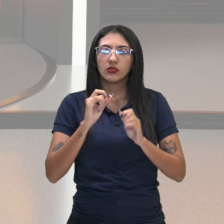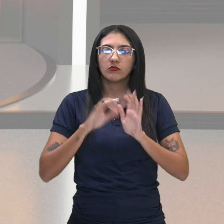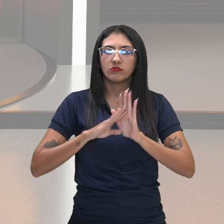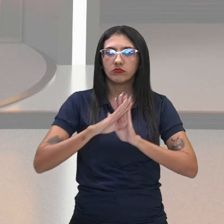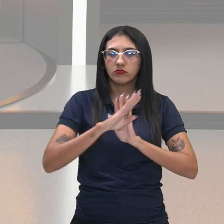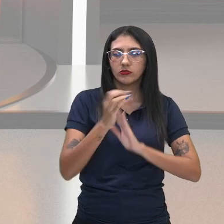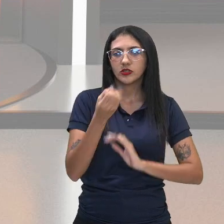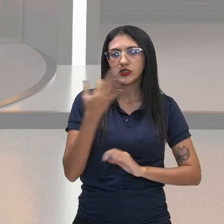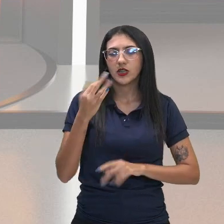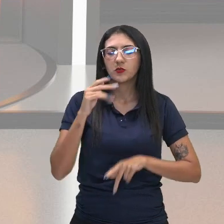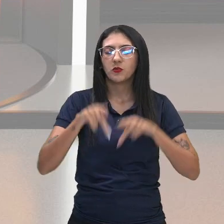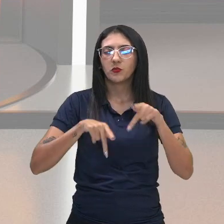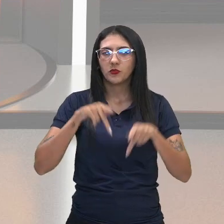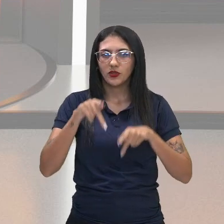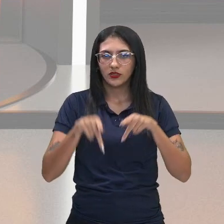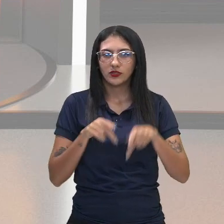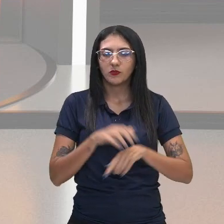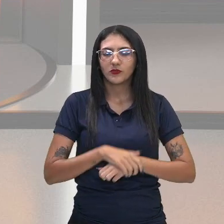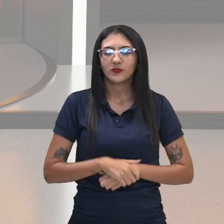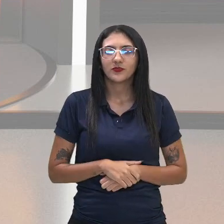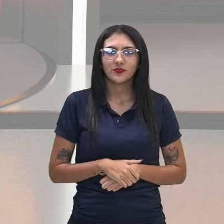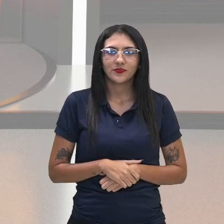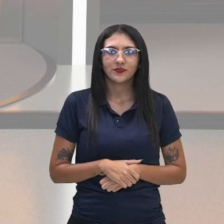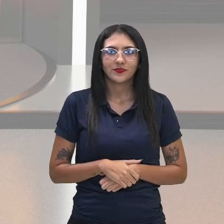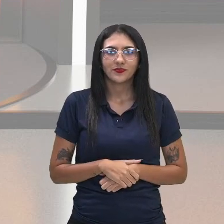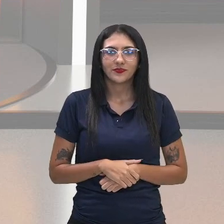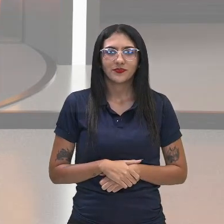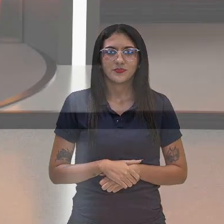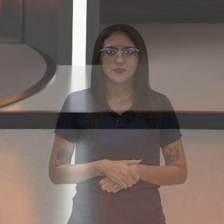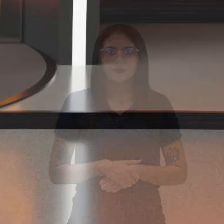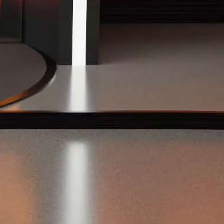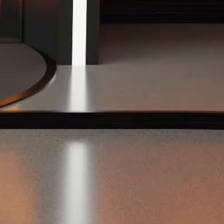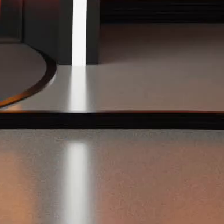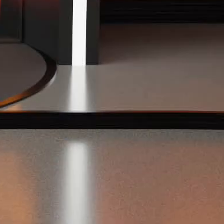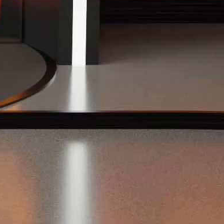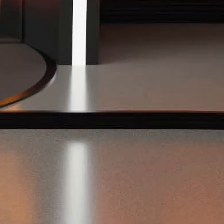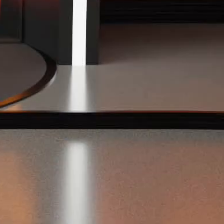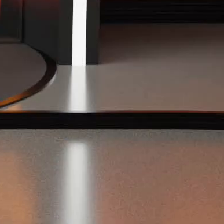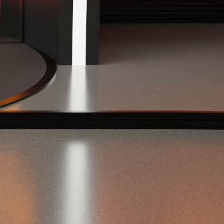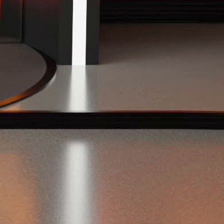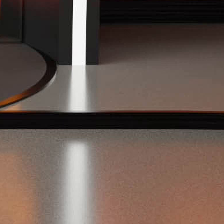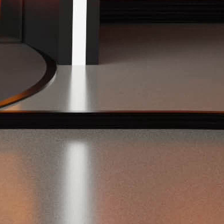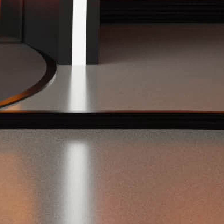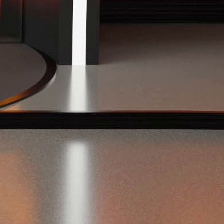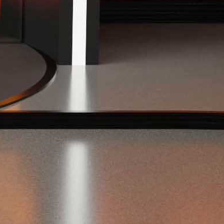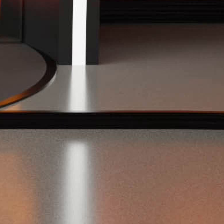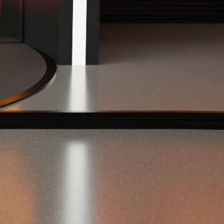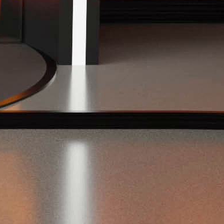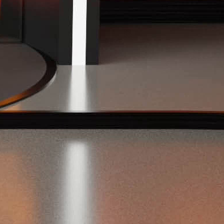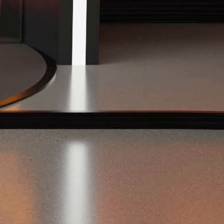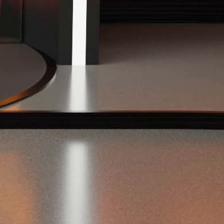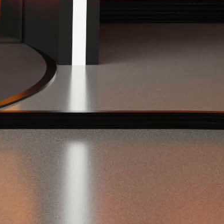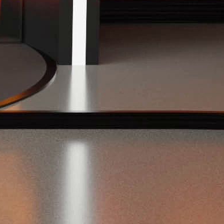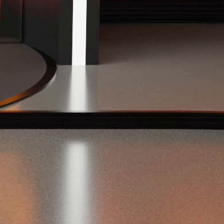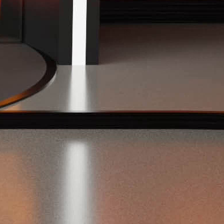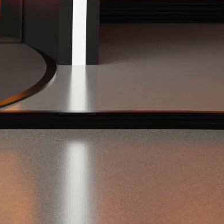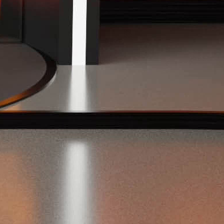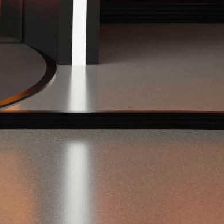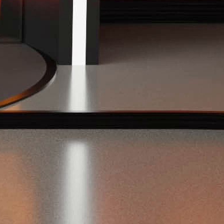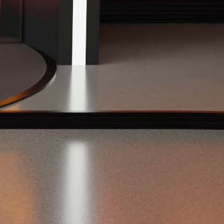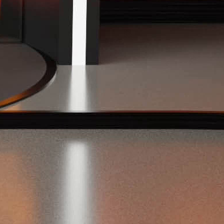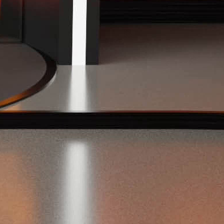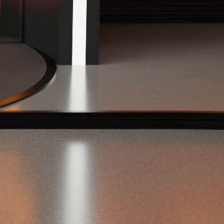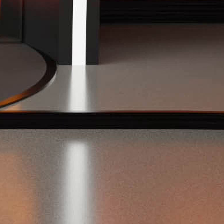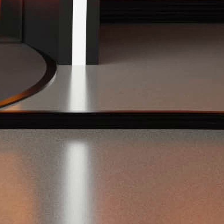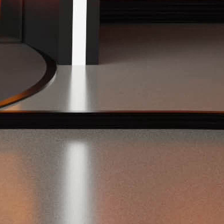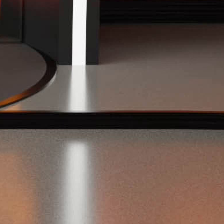número da população. Então, esse crescimento demográfico, nós estamos dizendo que, na medida que progredia esse